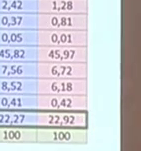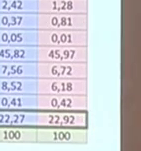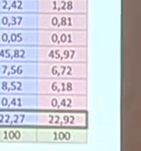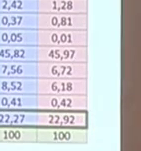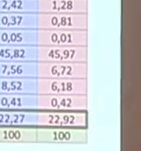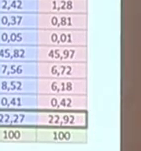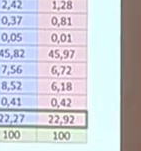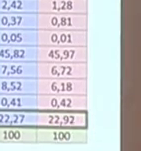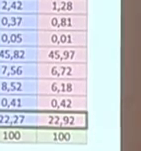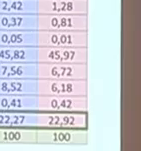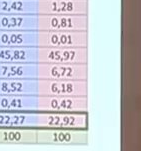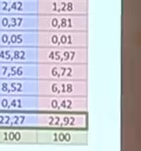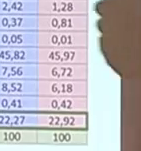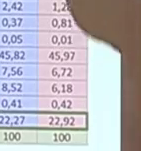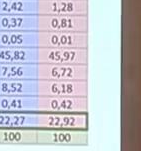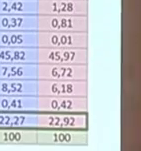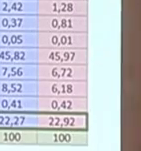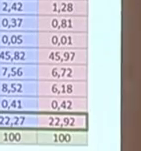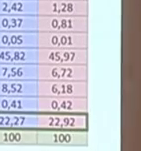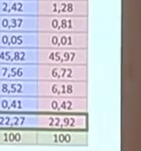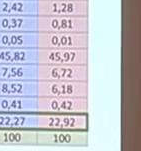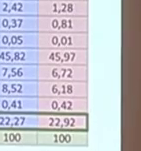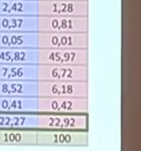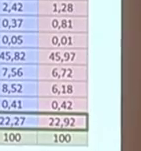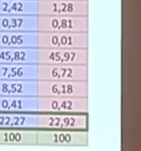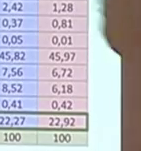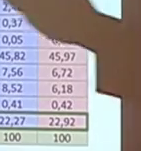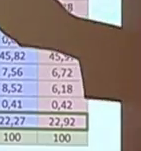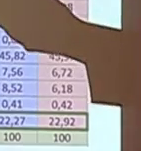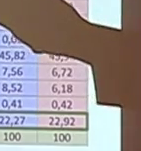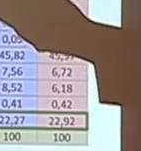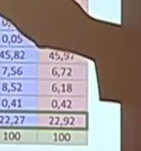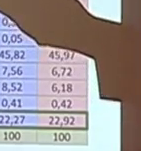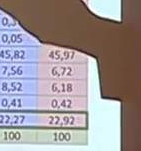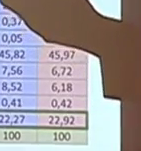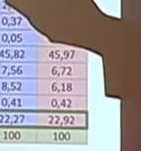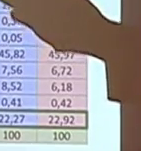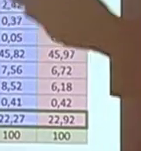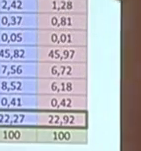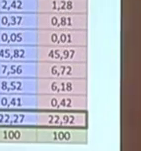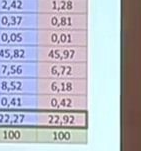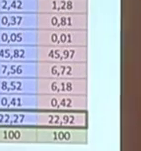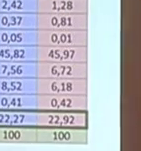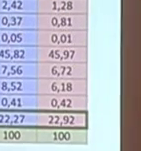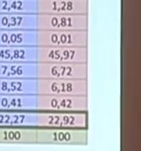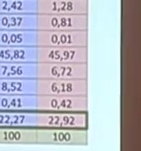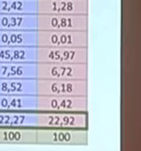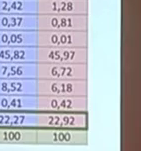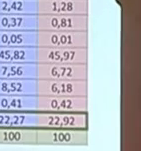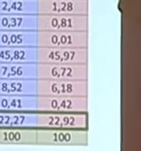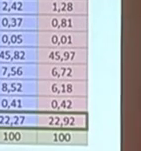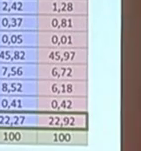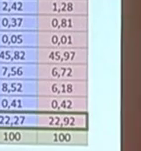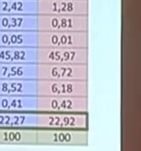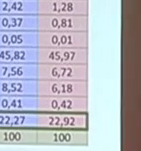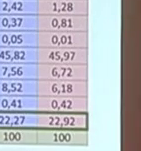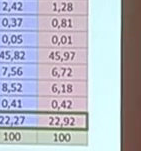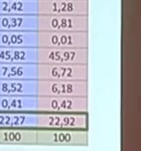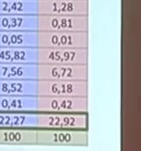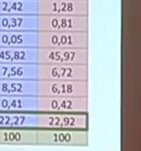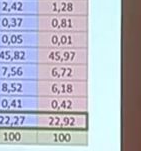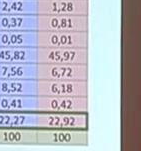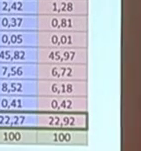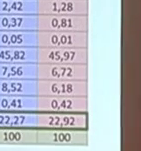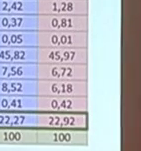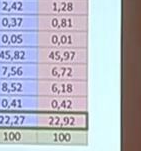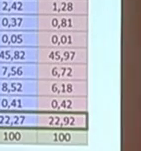observada desde 2008, ela permanece ao longo de todos esses anos e ela corresponde a 2,5